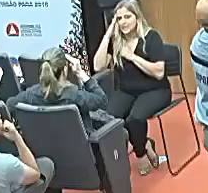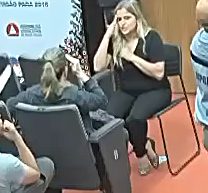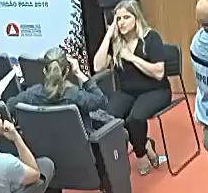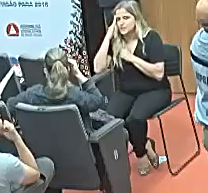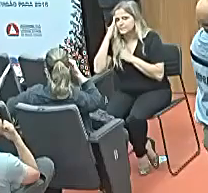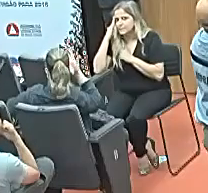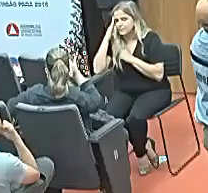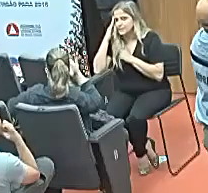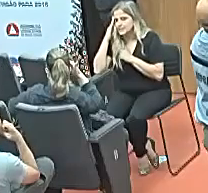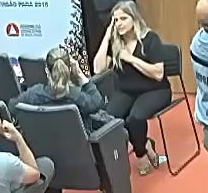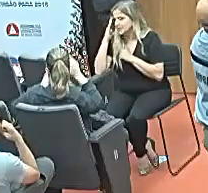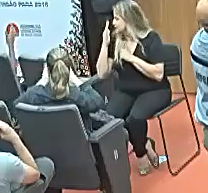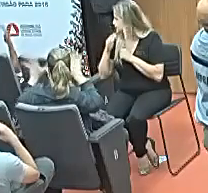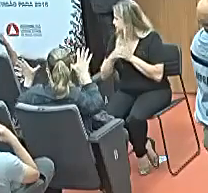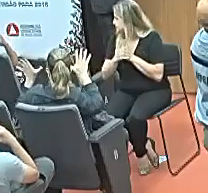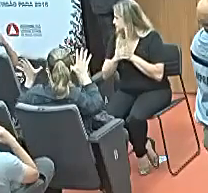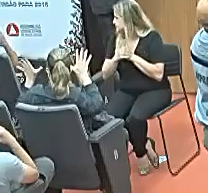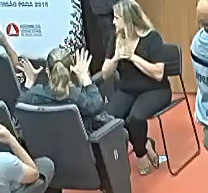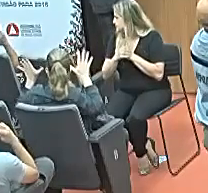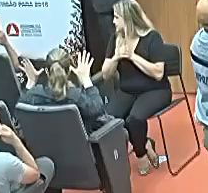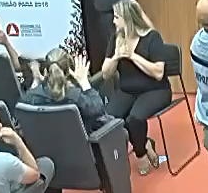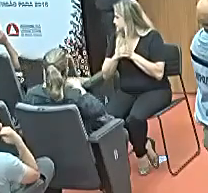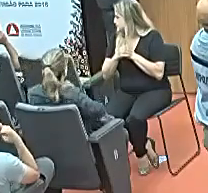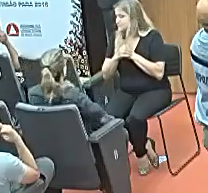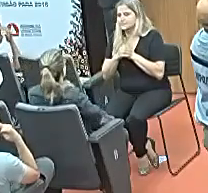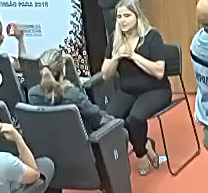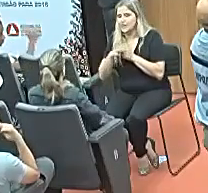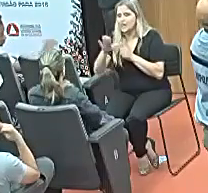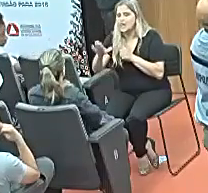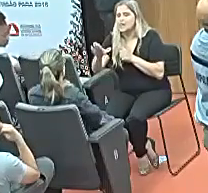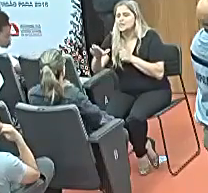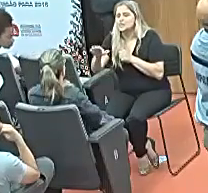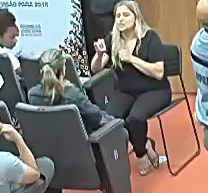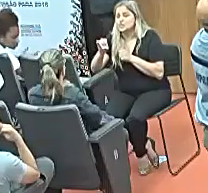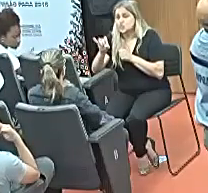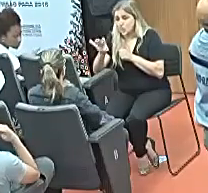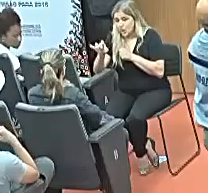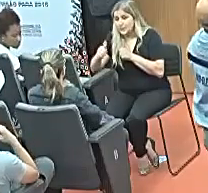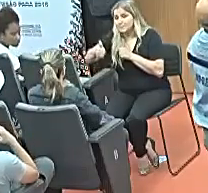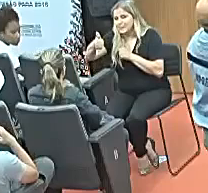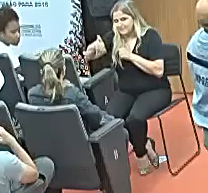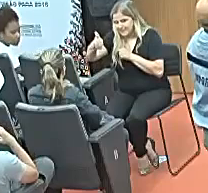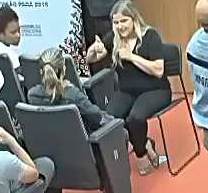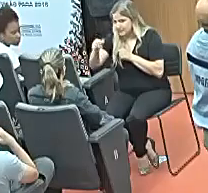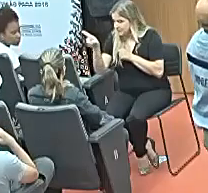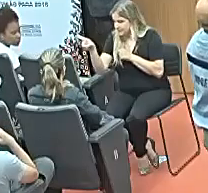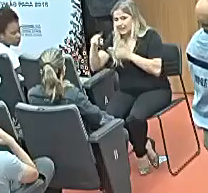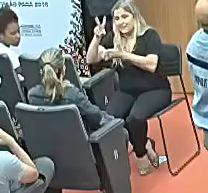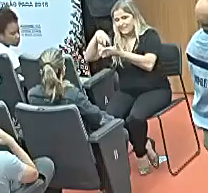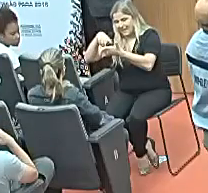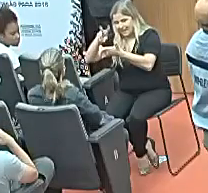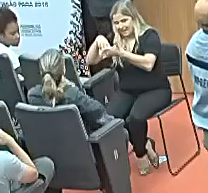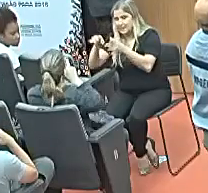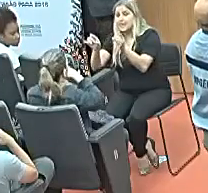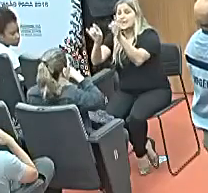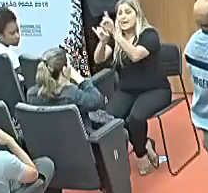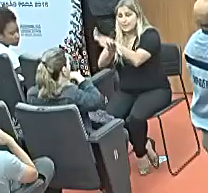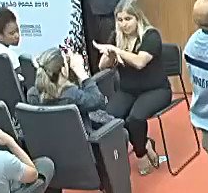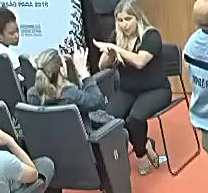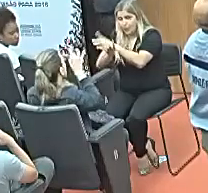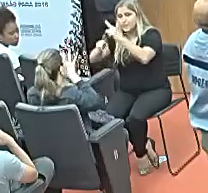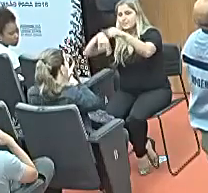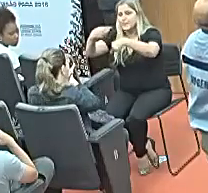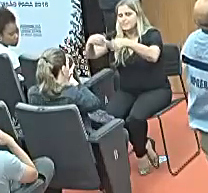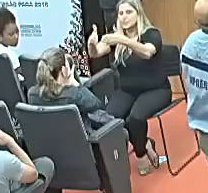cotidiano do executivo ele sempre é atropelado pela realidade e com nosso governo não